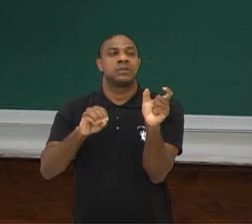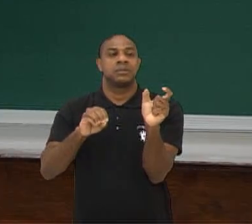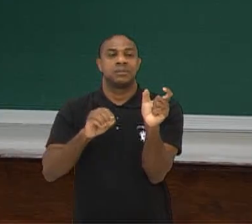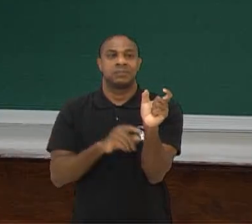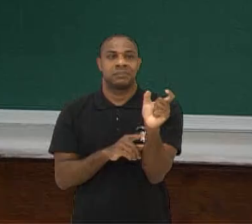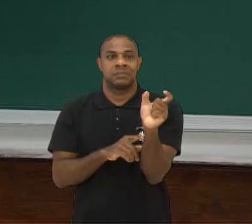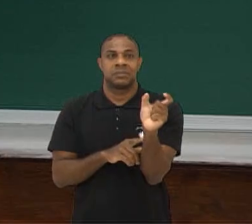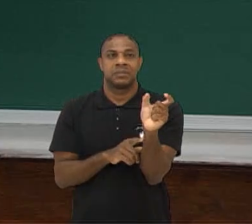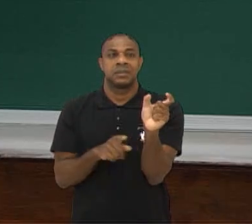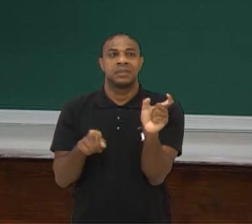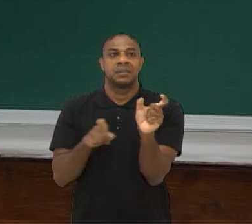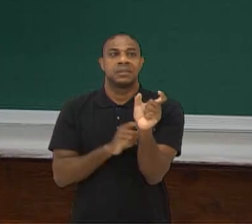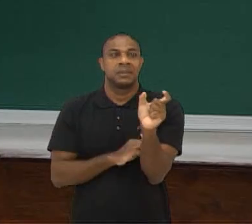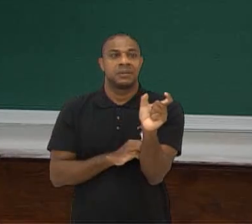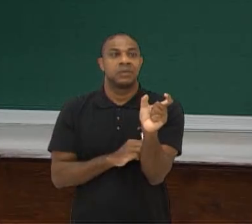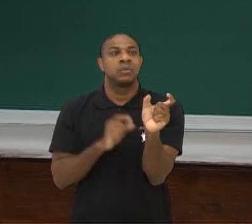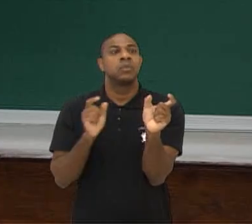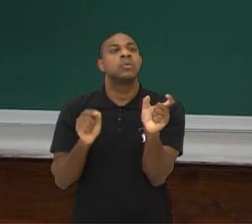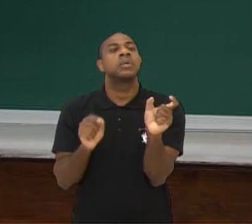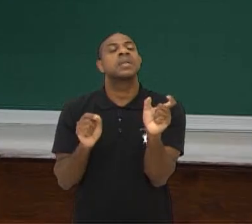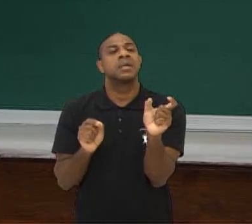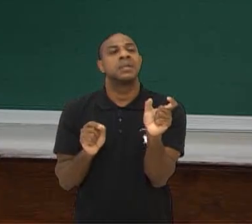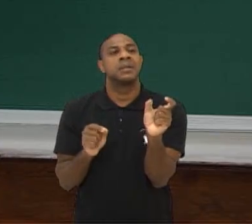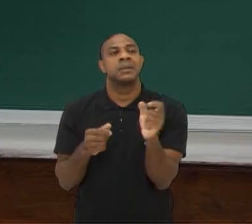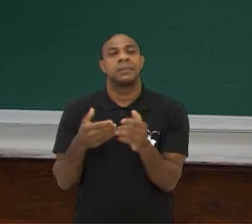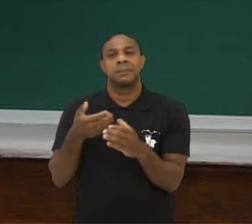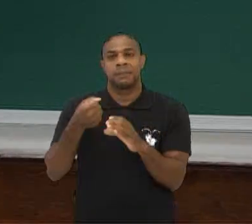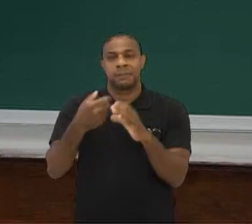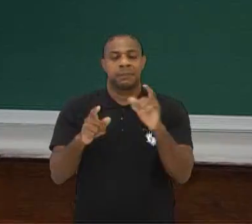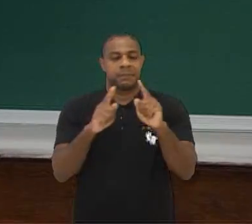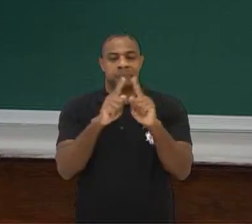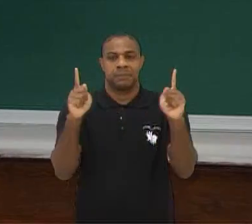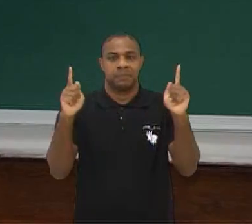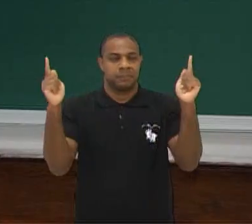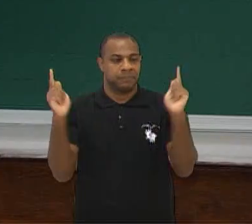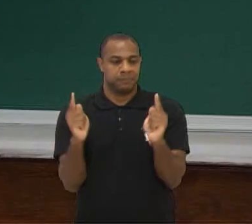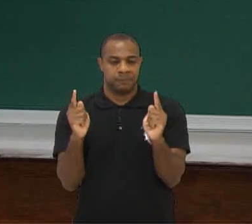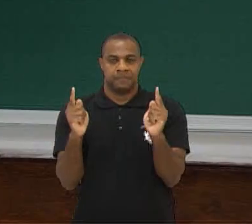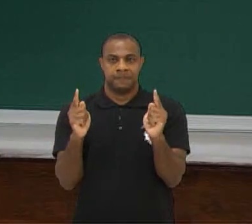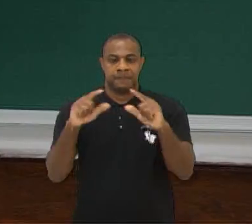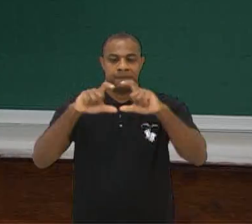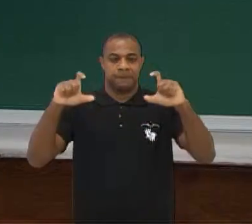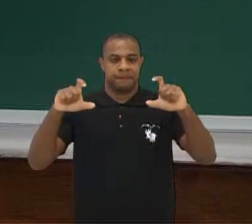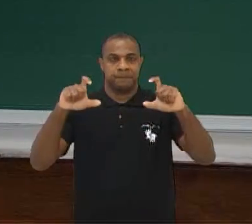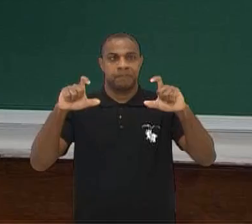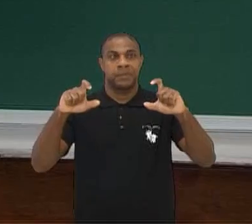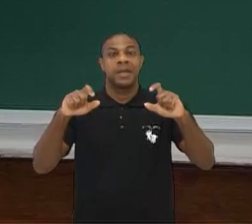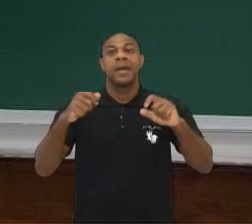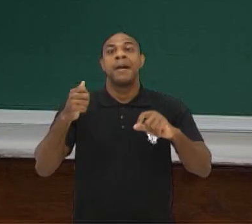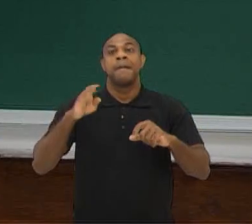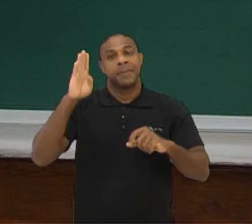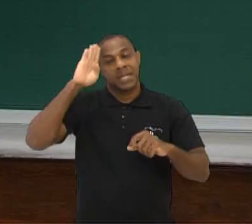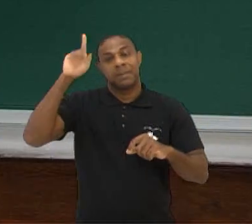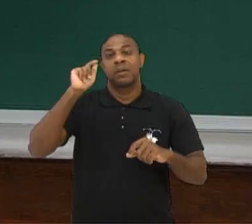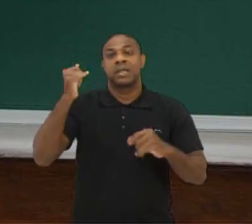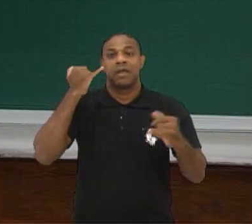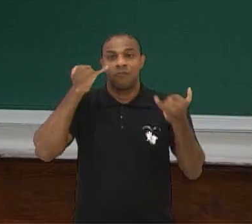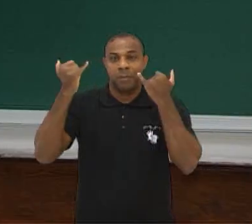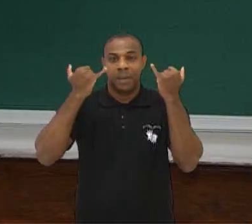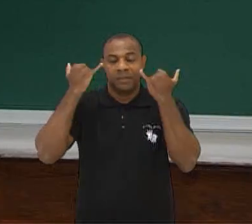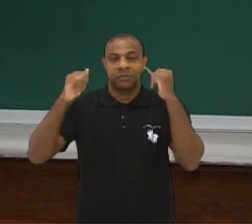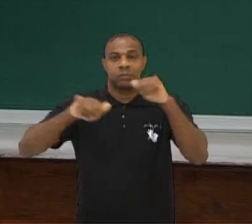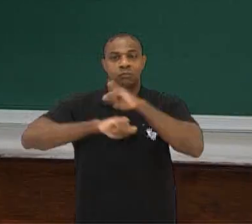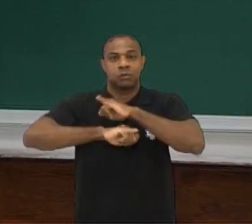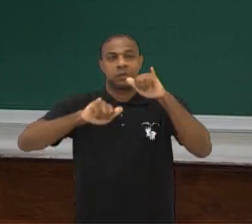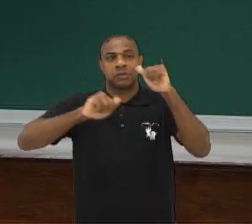guia jornalístico. Então, o que é o primeiro parágrafo? Ele sintetiza as principais informações da notícia. Né, e de que forma